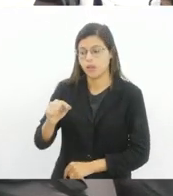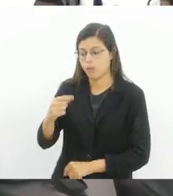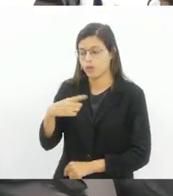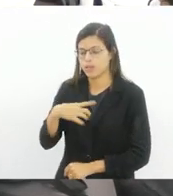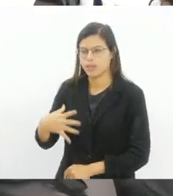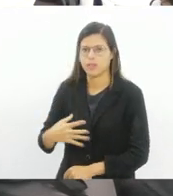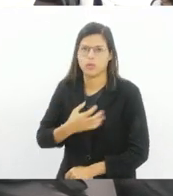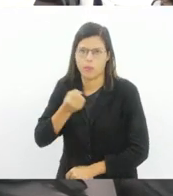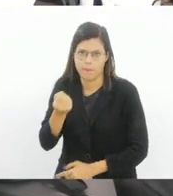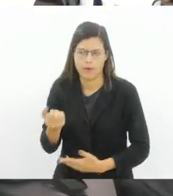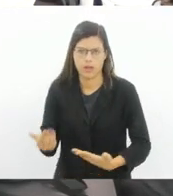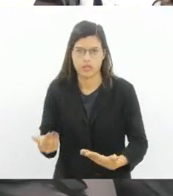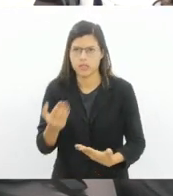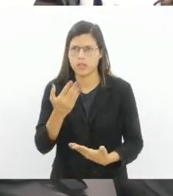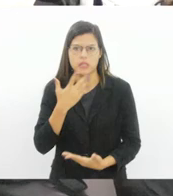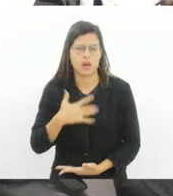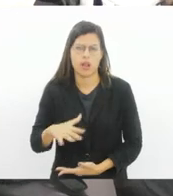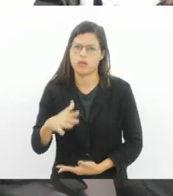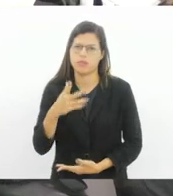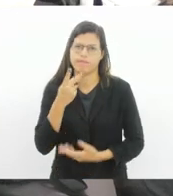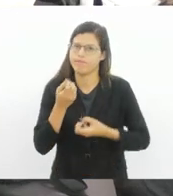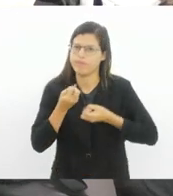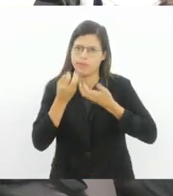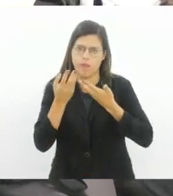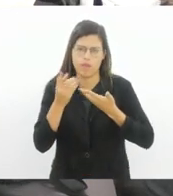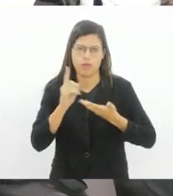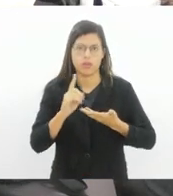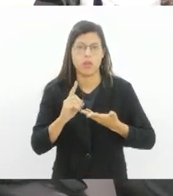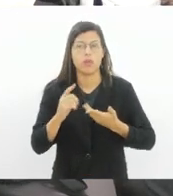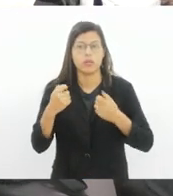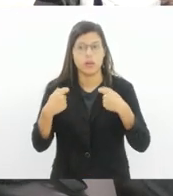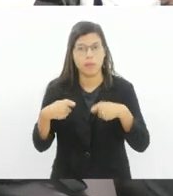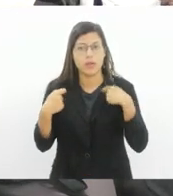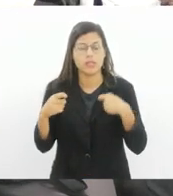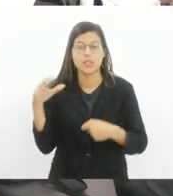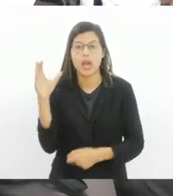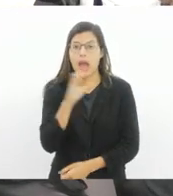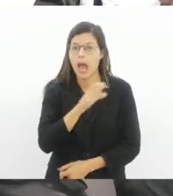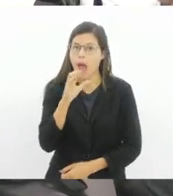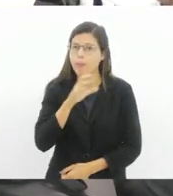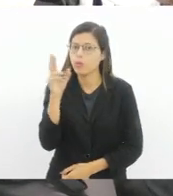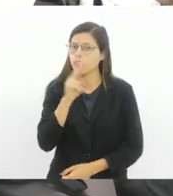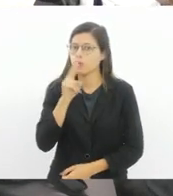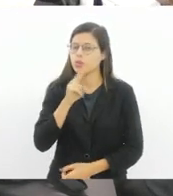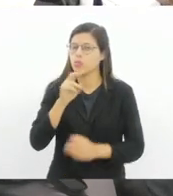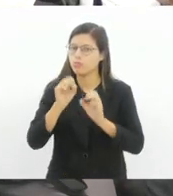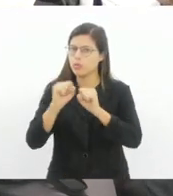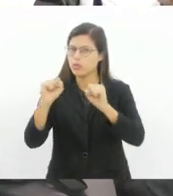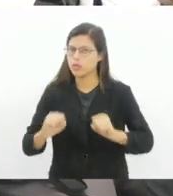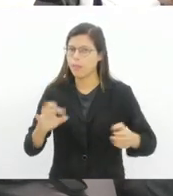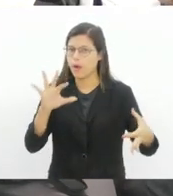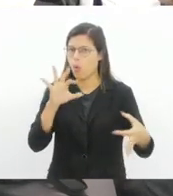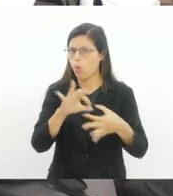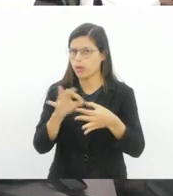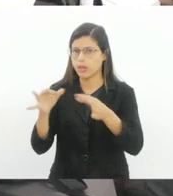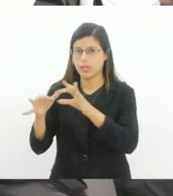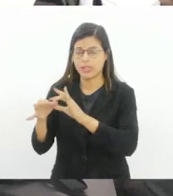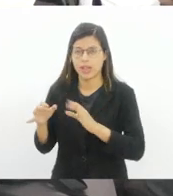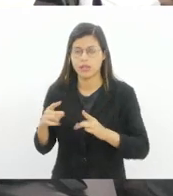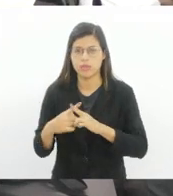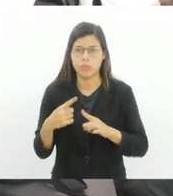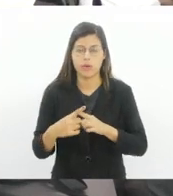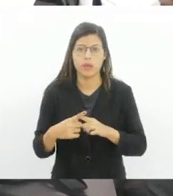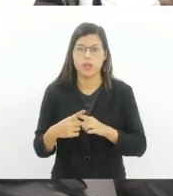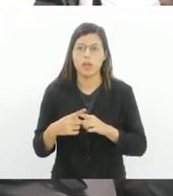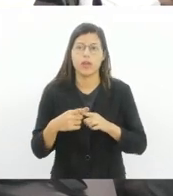falam. Então, assim, é para ontem o sistema está conectado, é para ontem a saúde está conectada, porque, quando chega